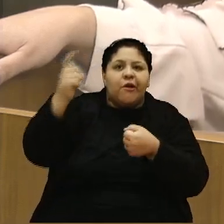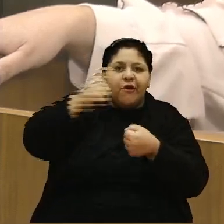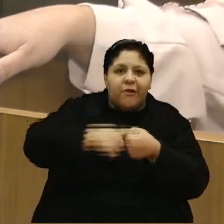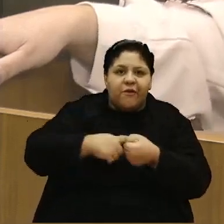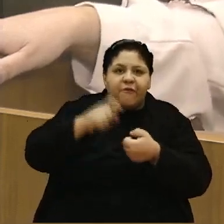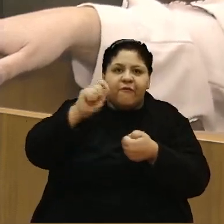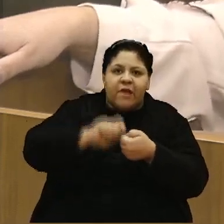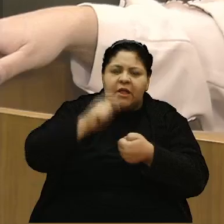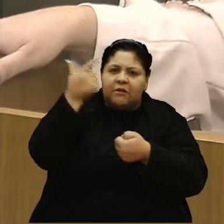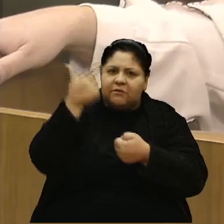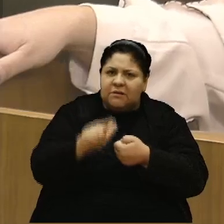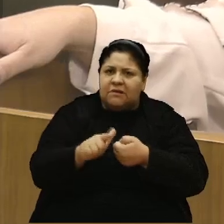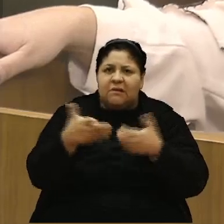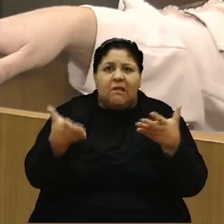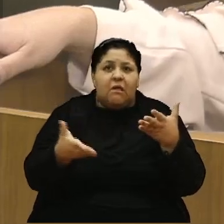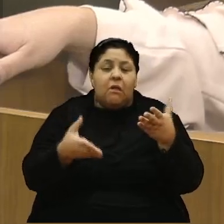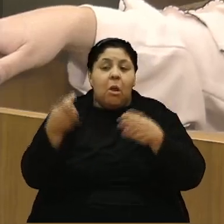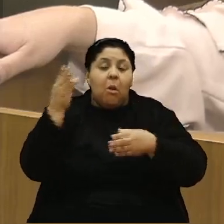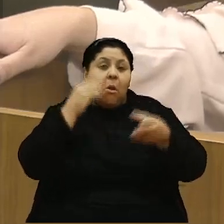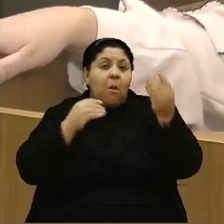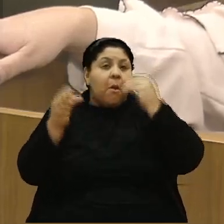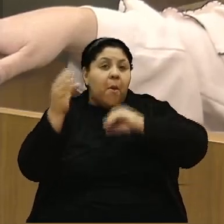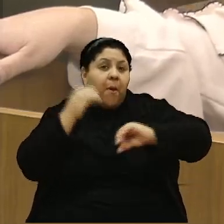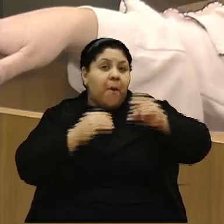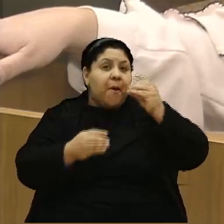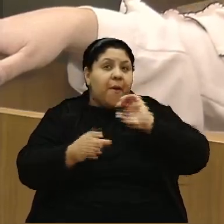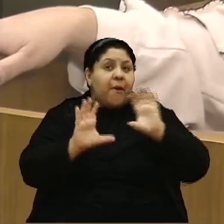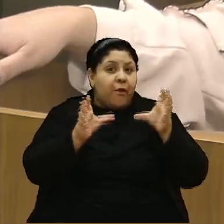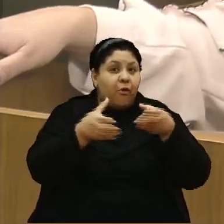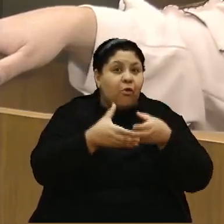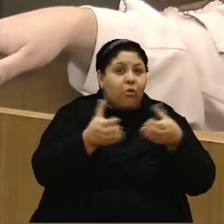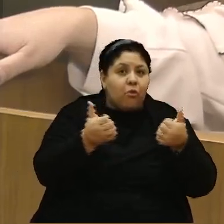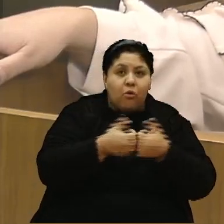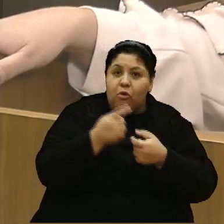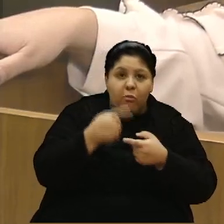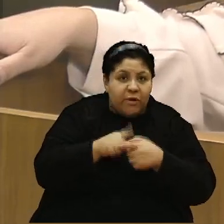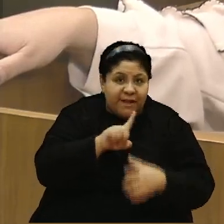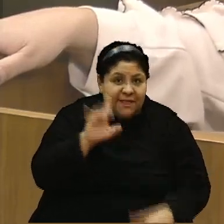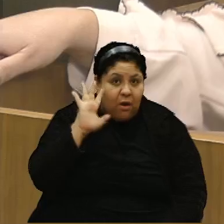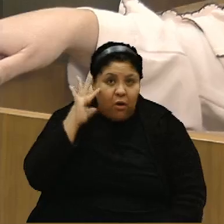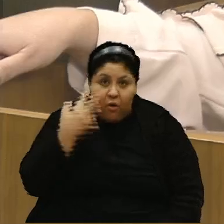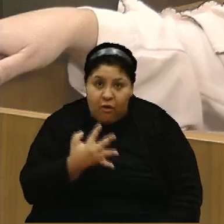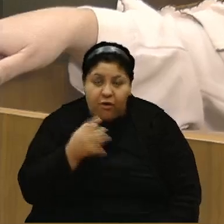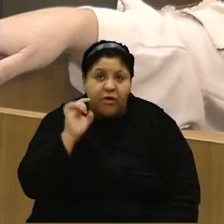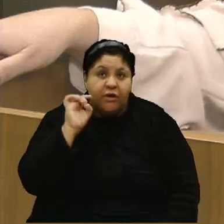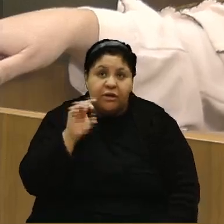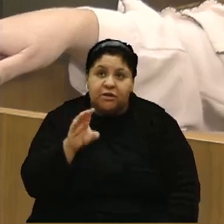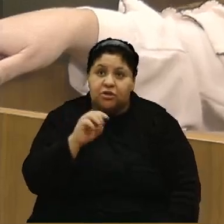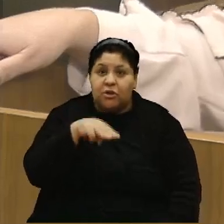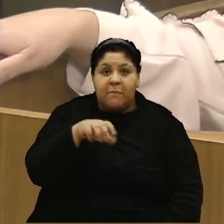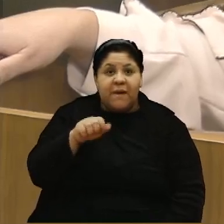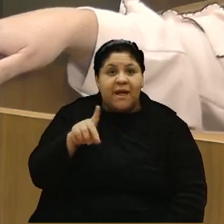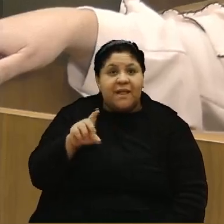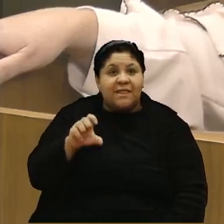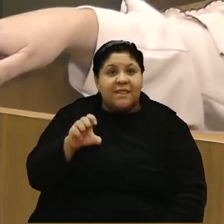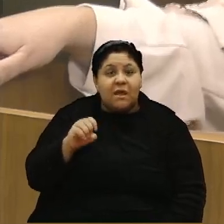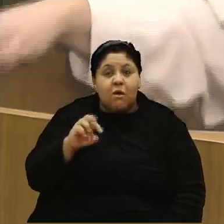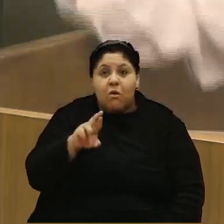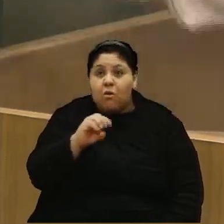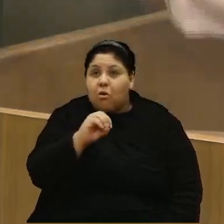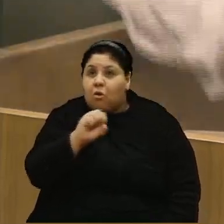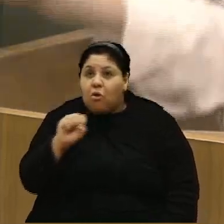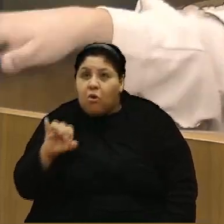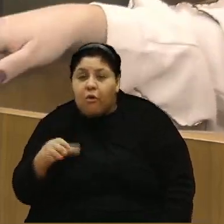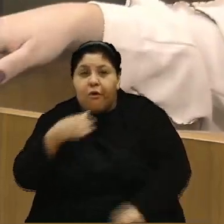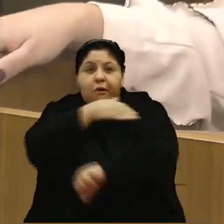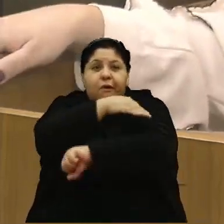refeito. E virou um burburinho, inclusive, entre o nosso grupo que estava lá, porque não aconteceu. É só ir na Amadeu Rossi, é só ir na Avenida Serrano Santo Antônio,